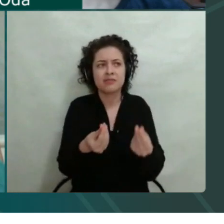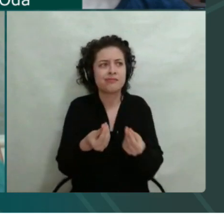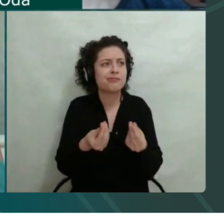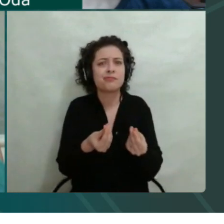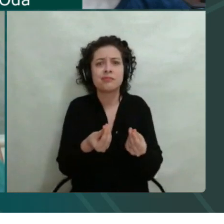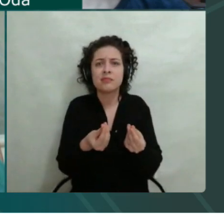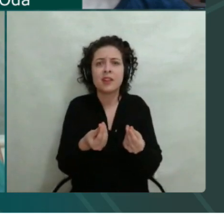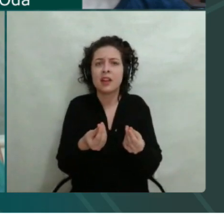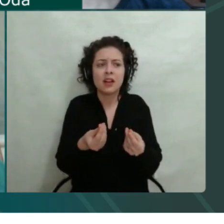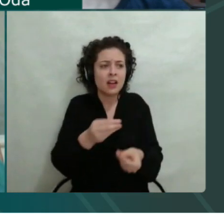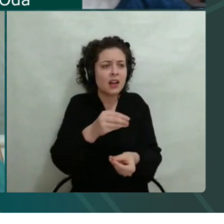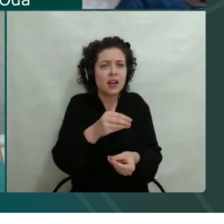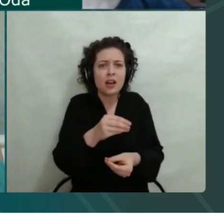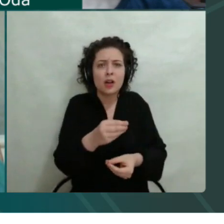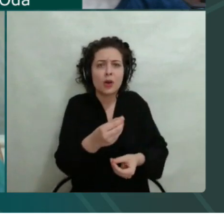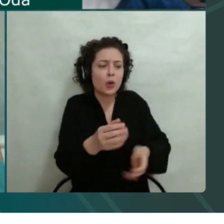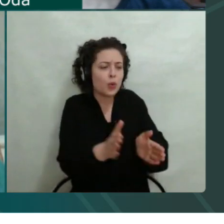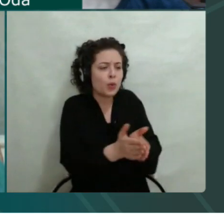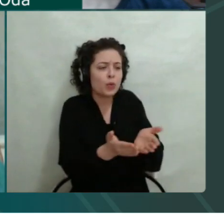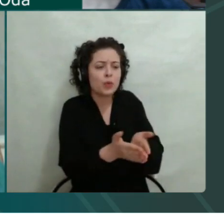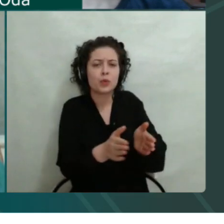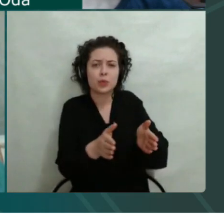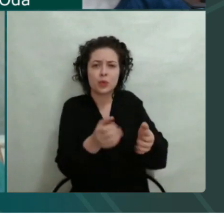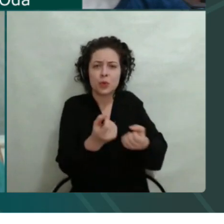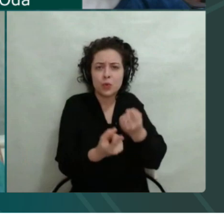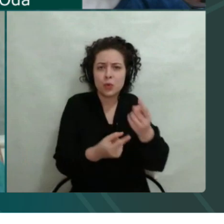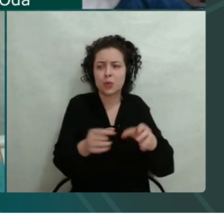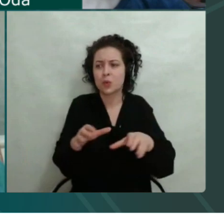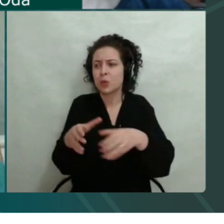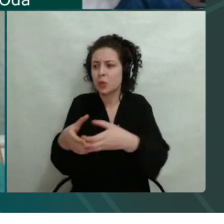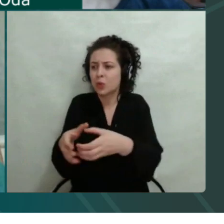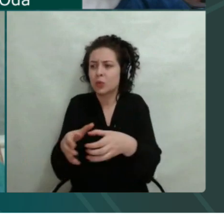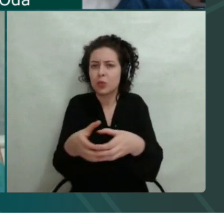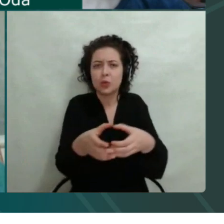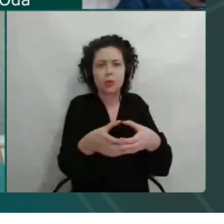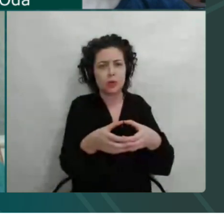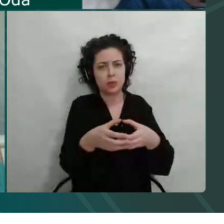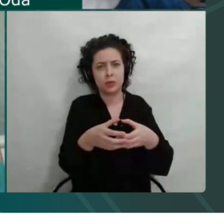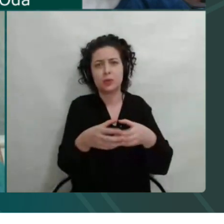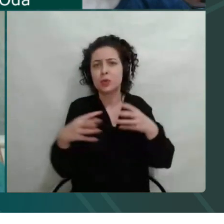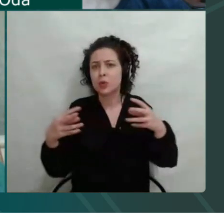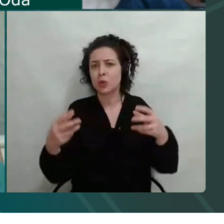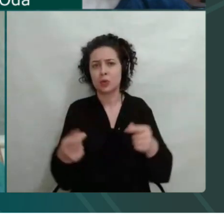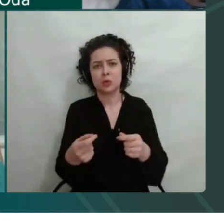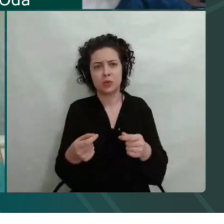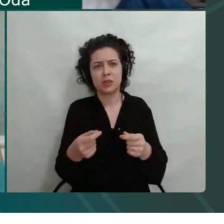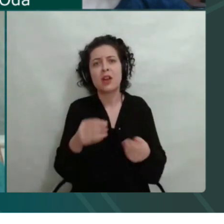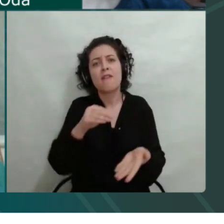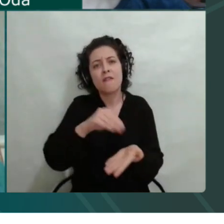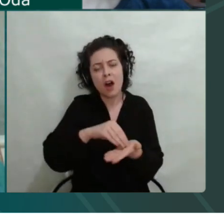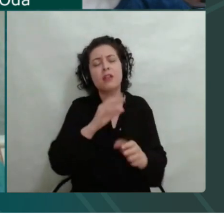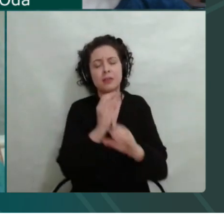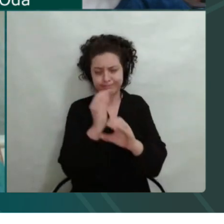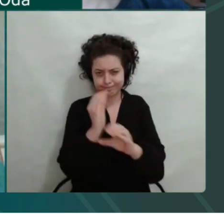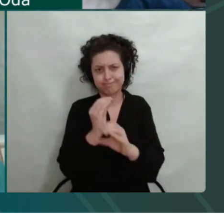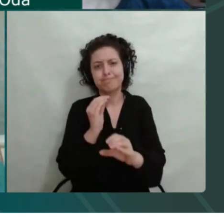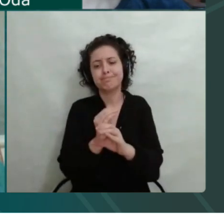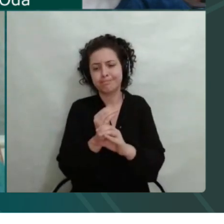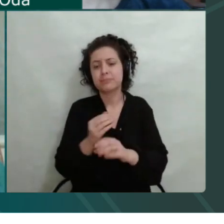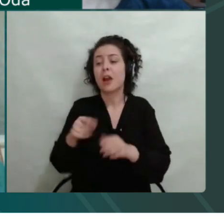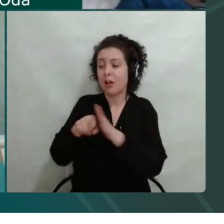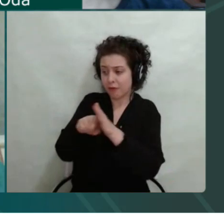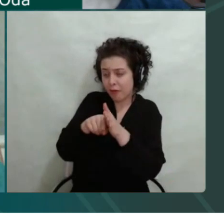a públicos específicos. Então, eu acho que esse é um ponto importante, porquanto as várias investigações que têm sido